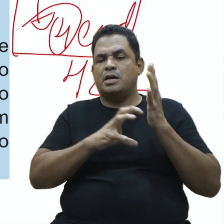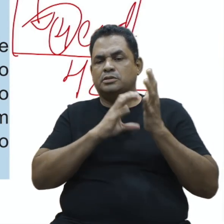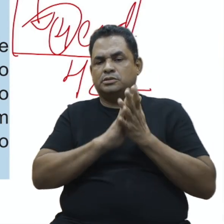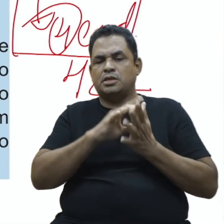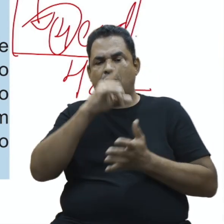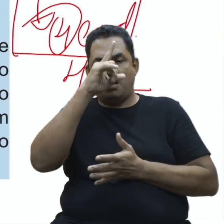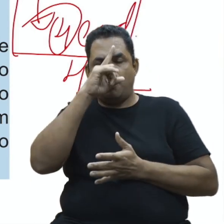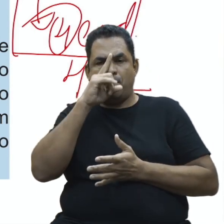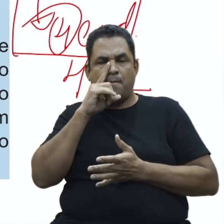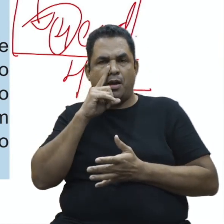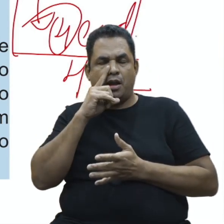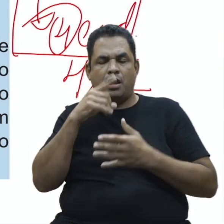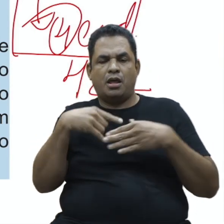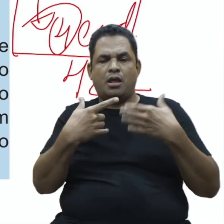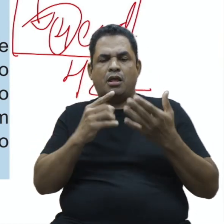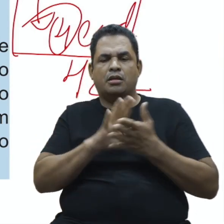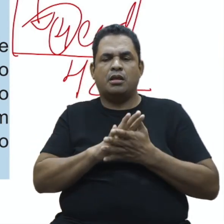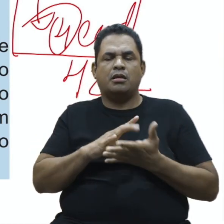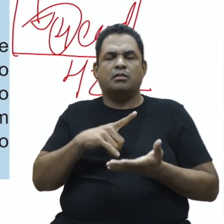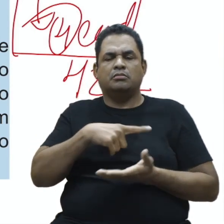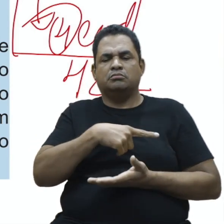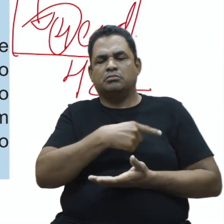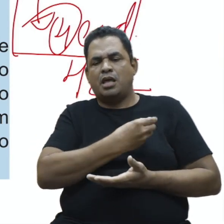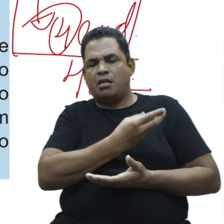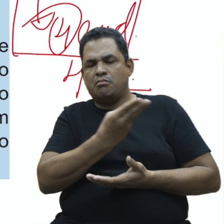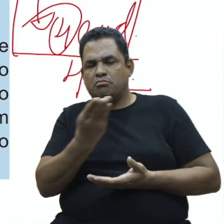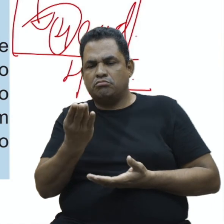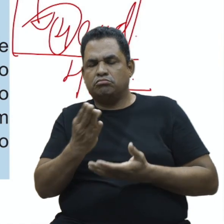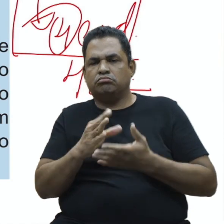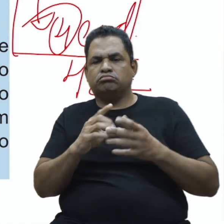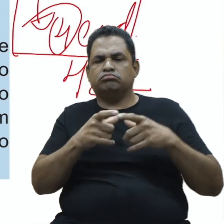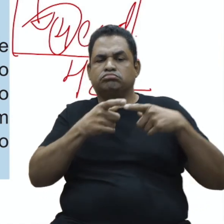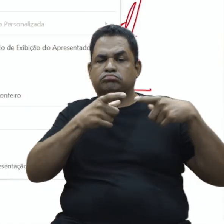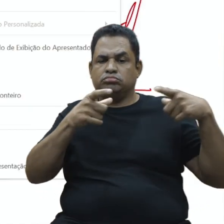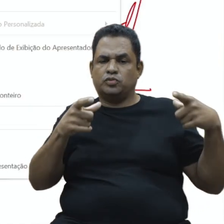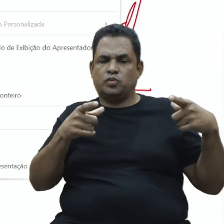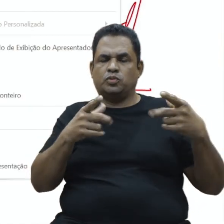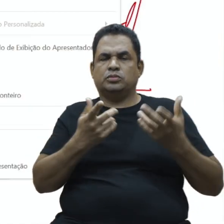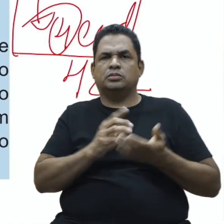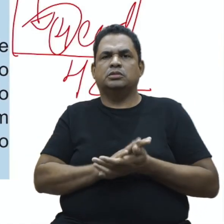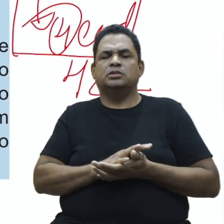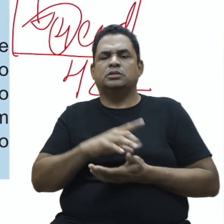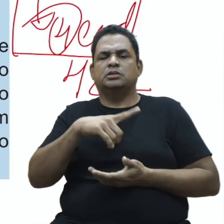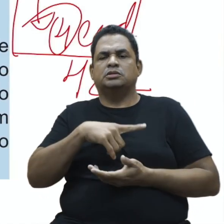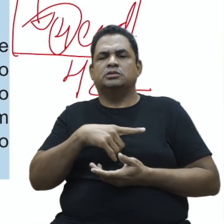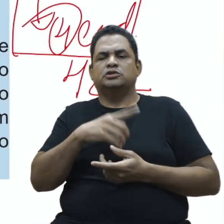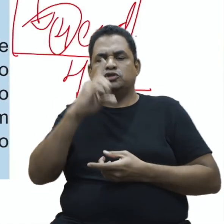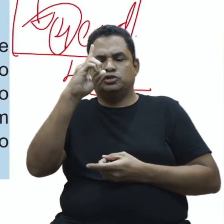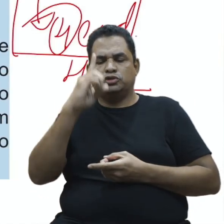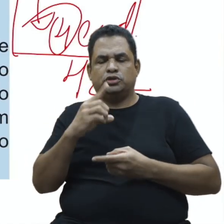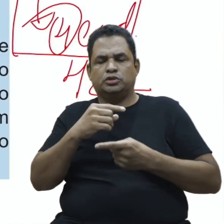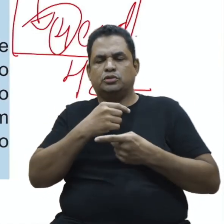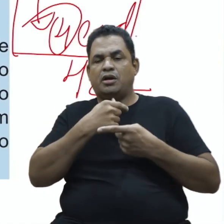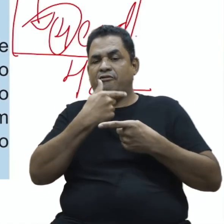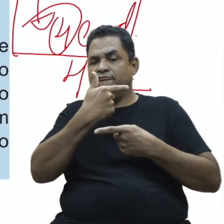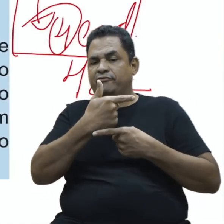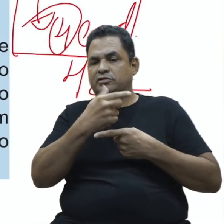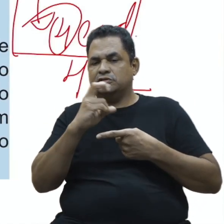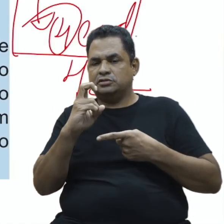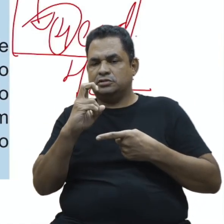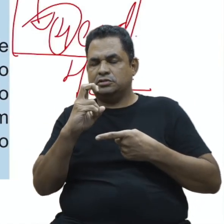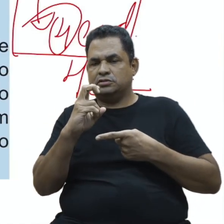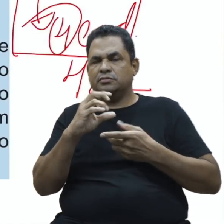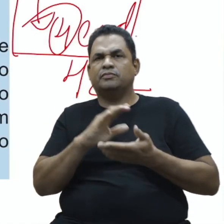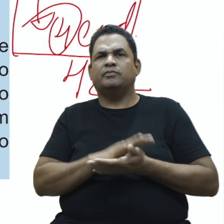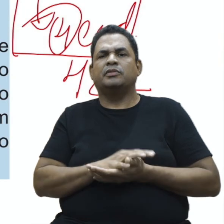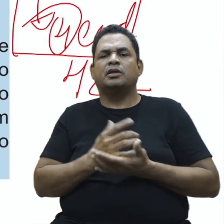de filiados e tudo mais, um peso maior, ele vai ter direito a 25 cadeiras, entendeu? Então, existe